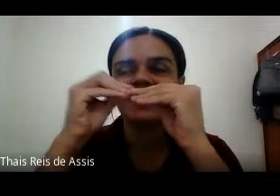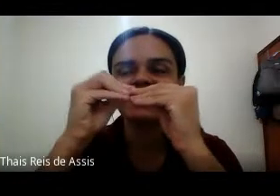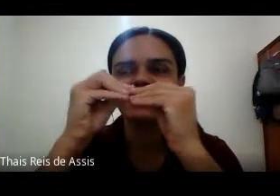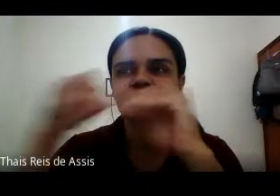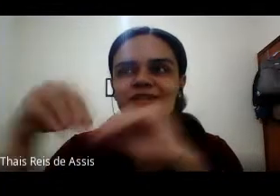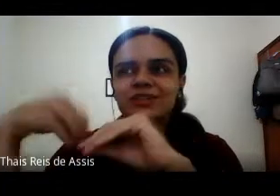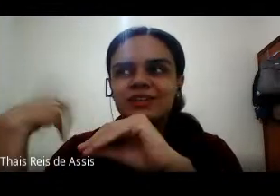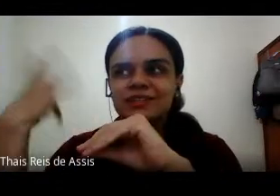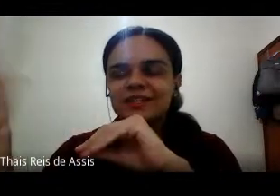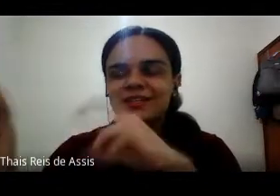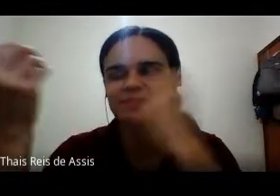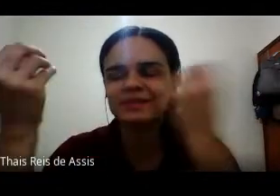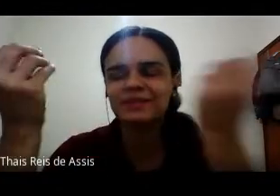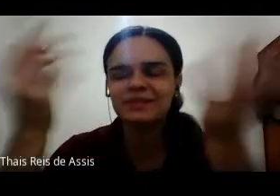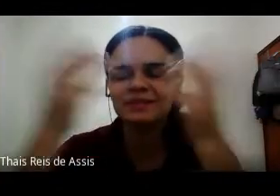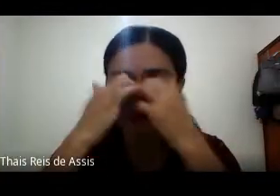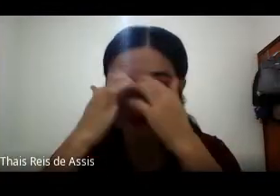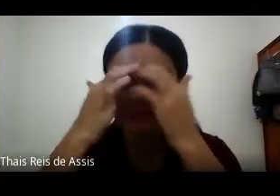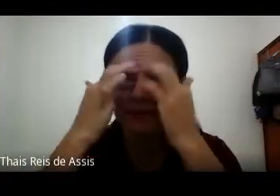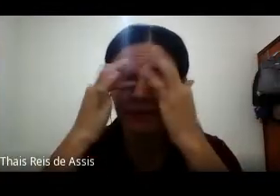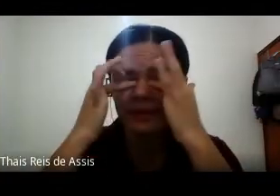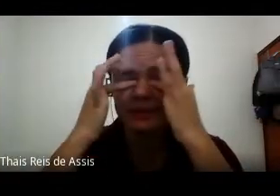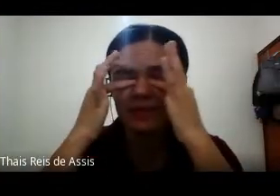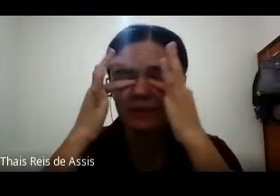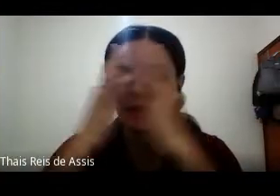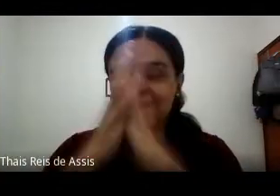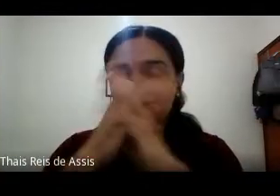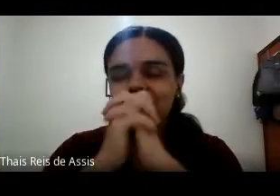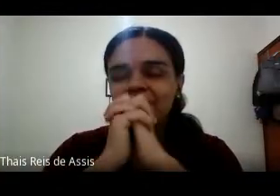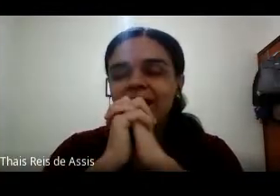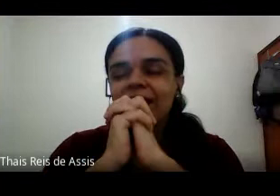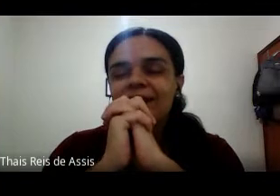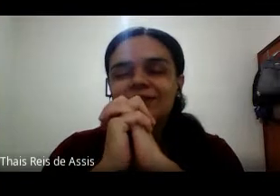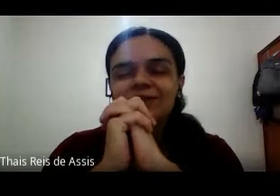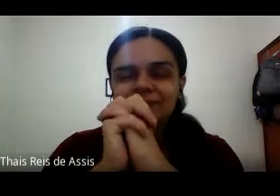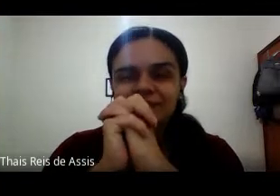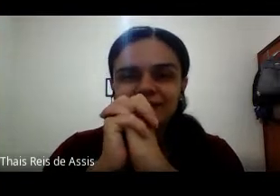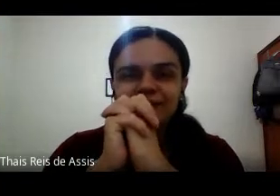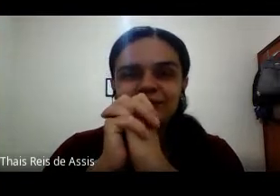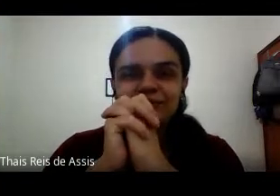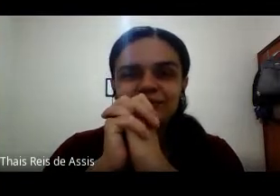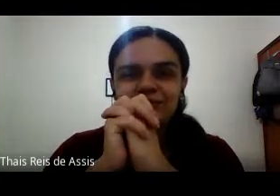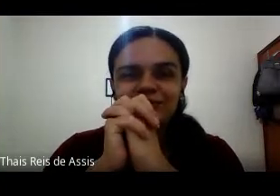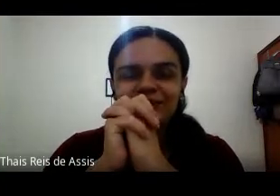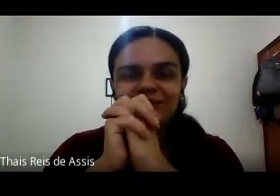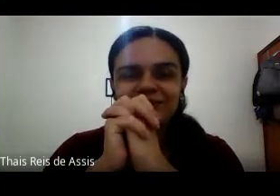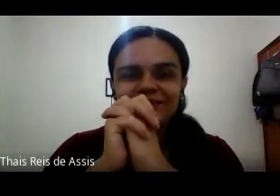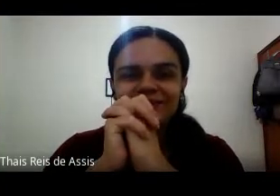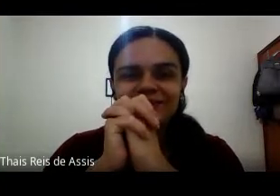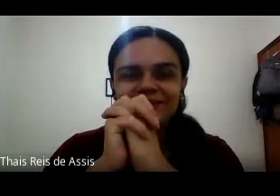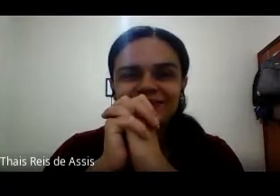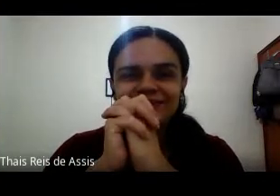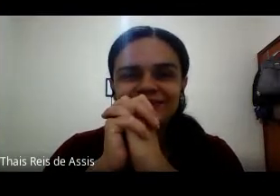É engraçado como a gente está distante, mas ao mesmo tempo perto. Eu já contei para vocês a história do meu vestido de noiva, não,